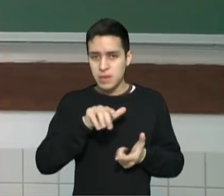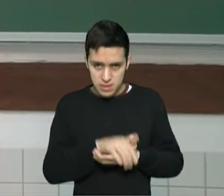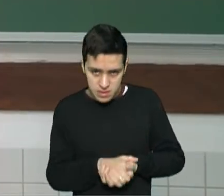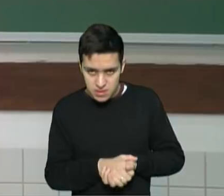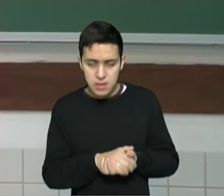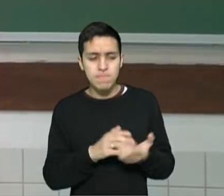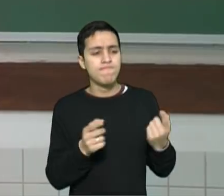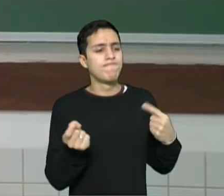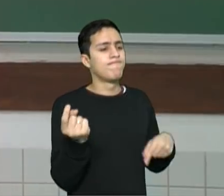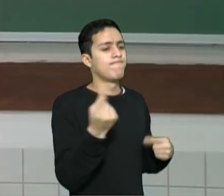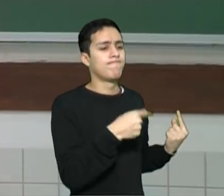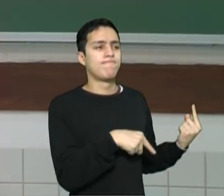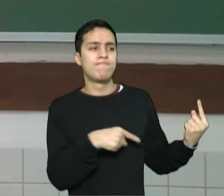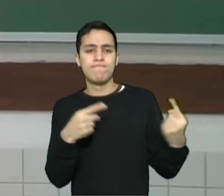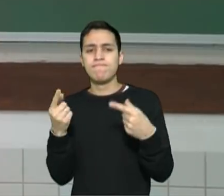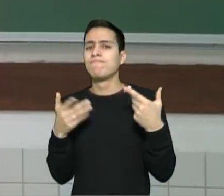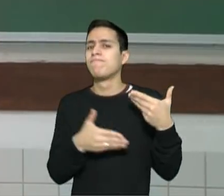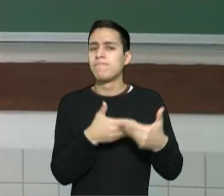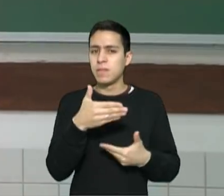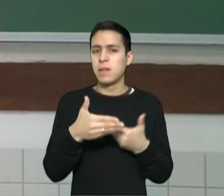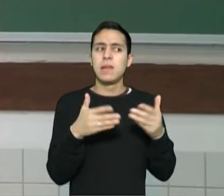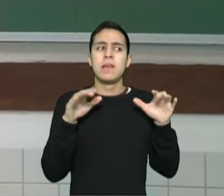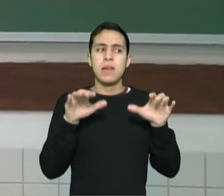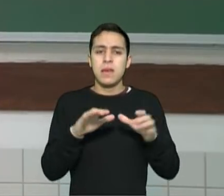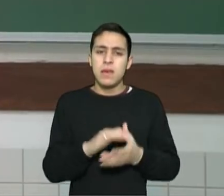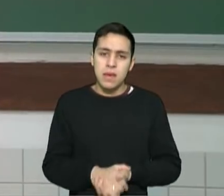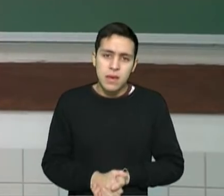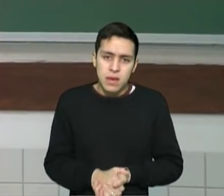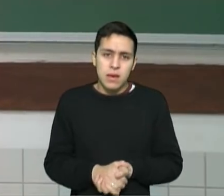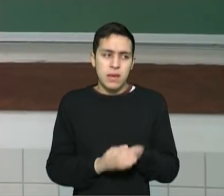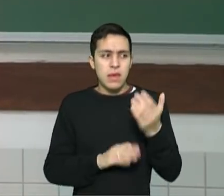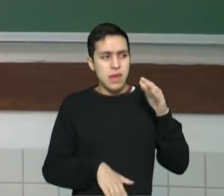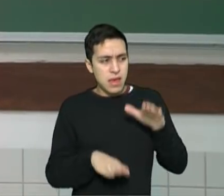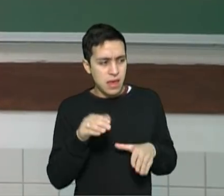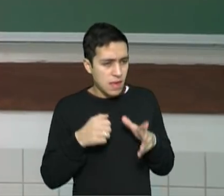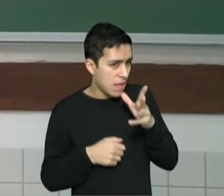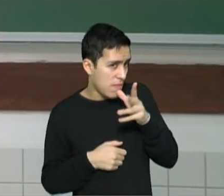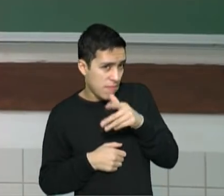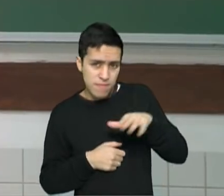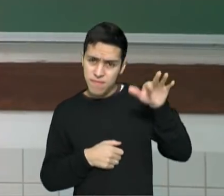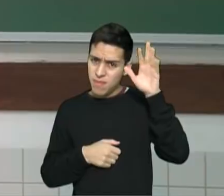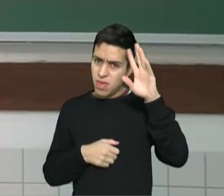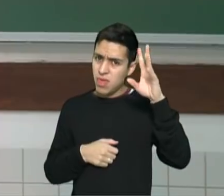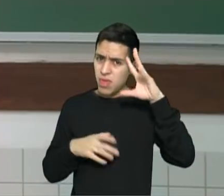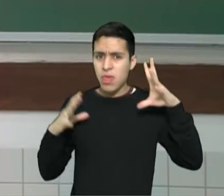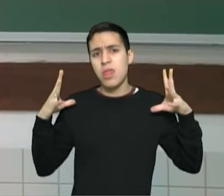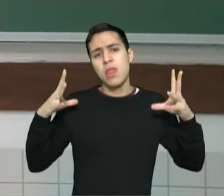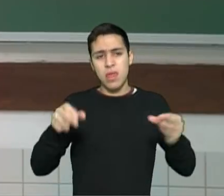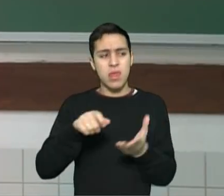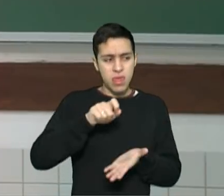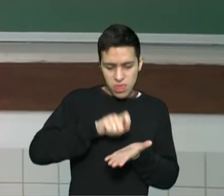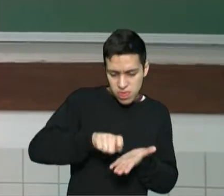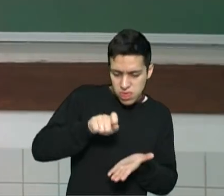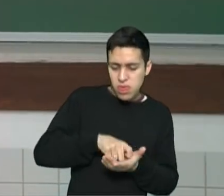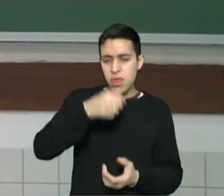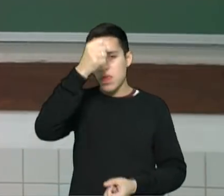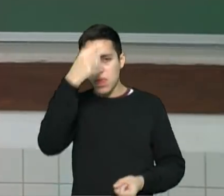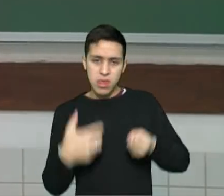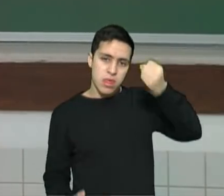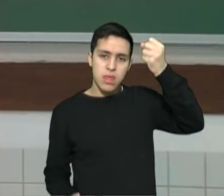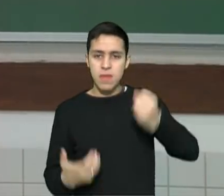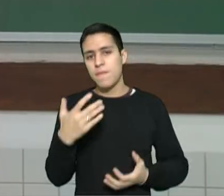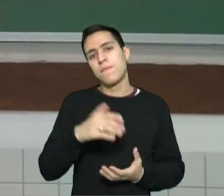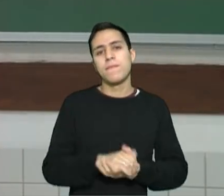levanta discussões e a coisa vai rodando assim. Então muitas vezes demora, porque imagine todo mundo escrevendo, falando a respeito.